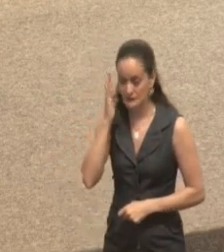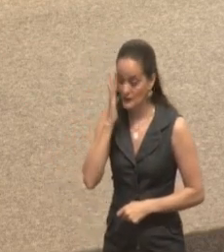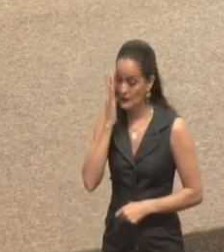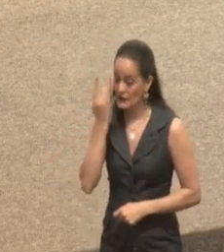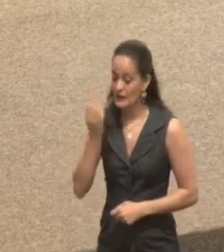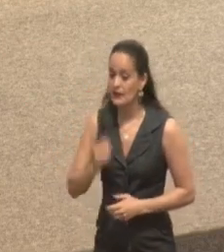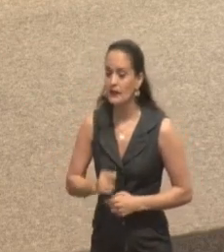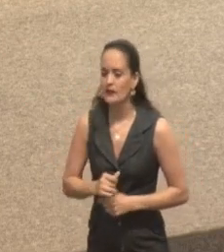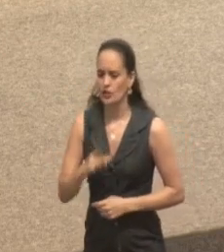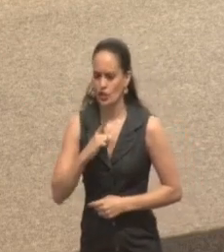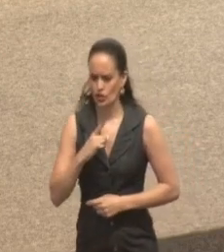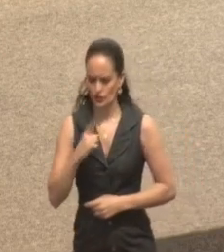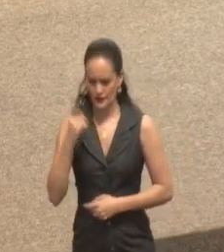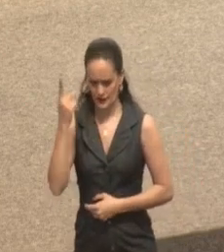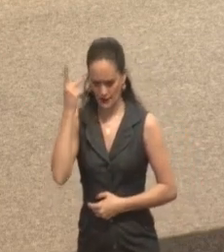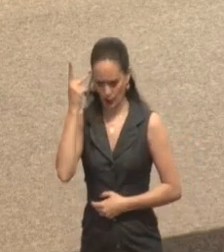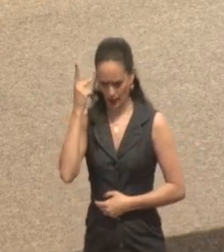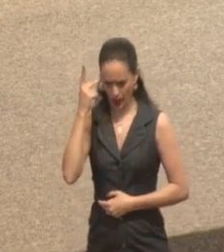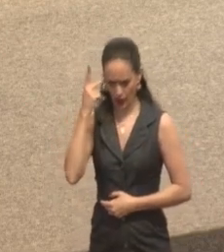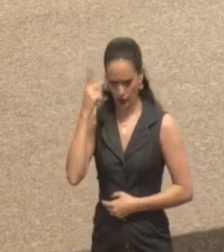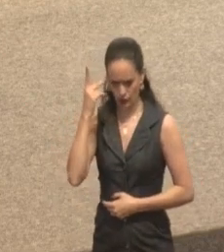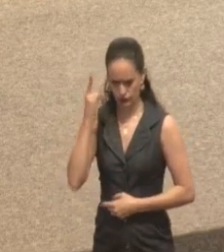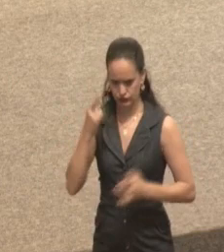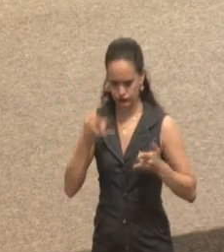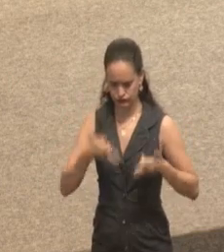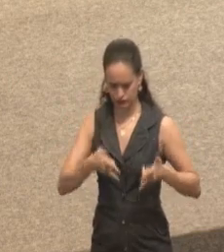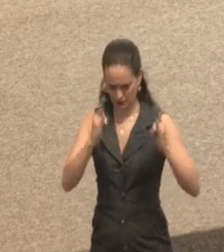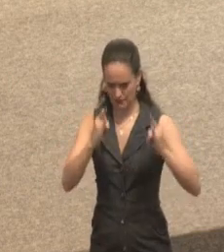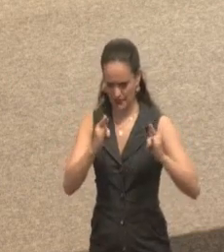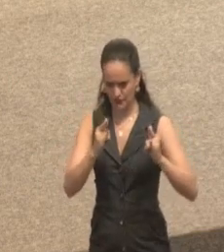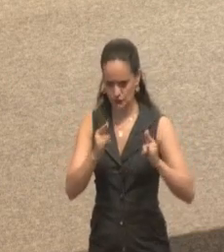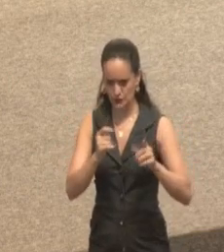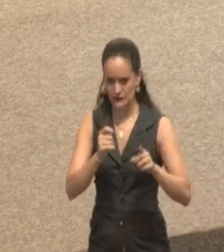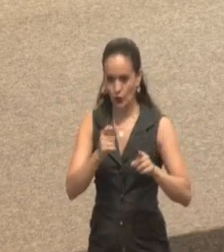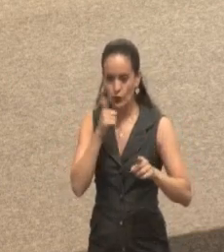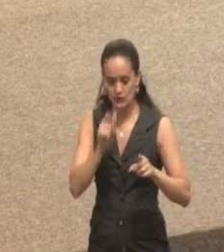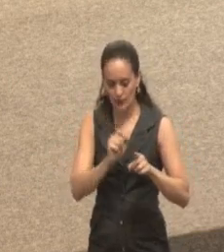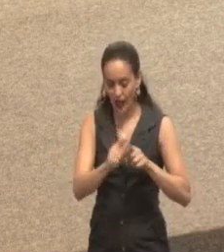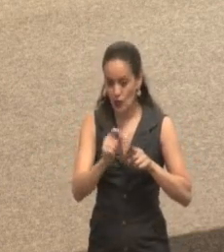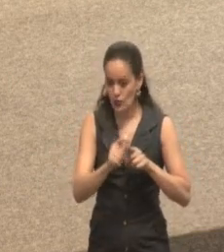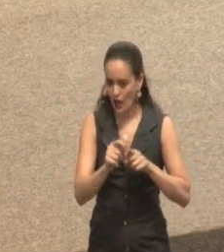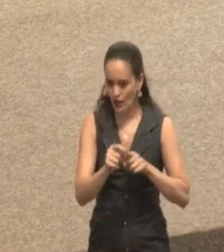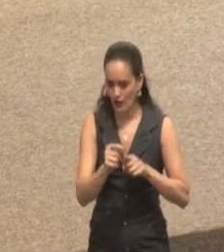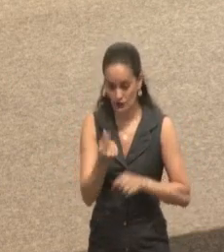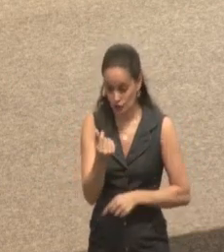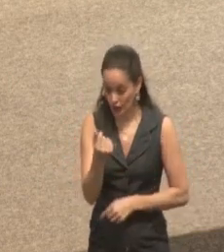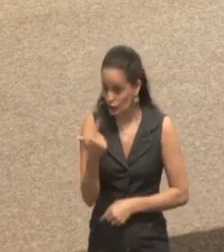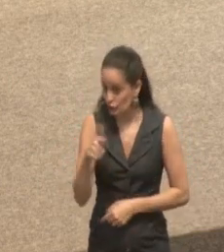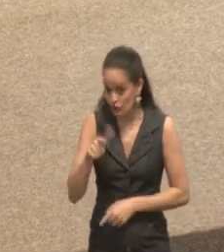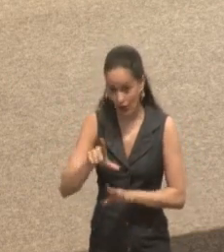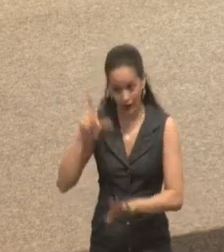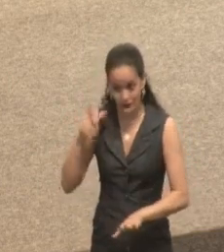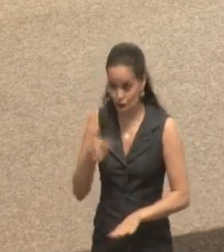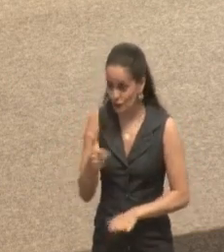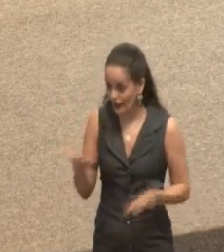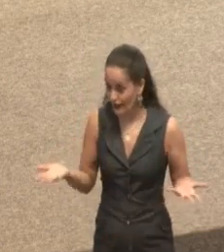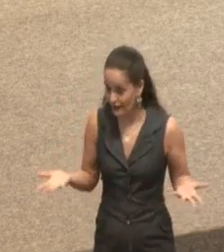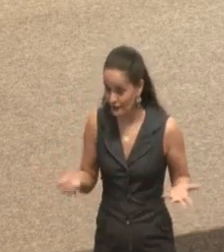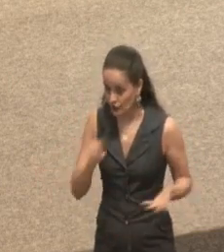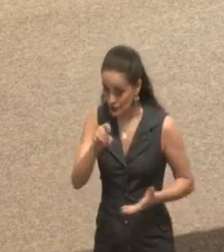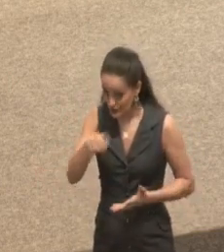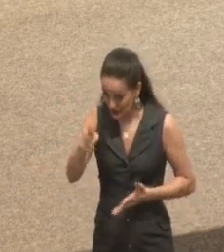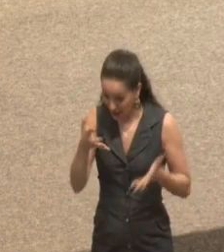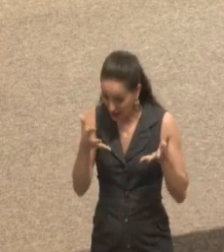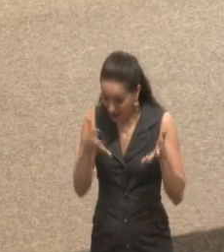Alugamos um imóvel em São Paulo, em Guarulhos, pela fé, sem nenhum centavo. Eu quero lhe dar a oportunidade, se você quiser participar